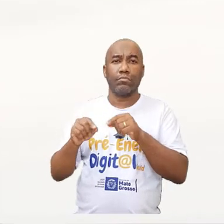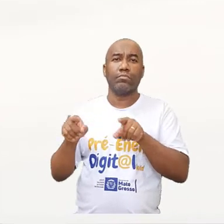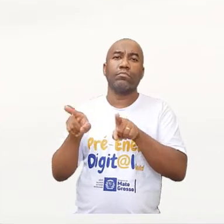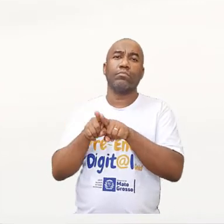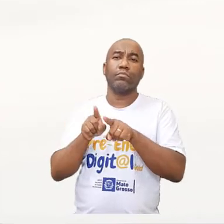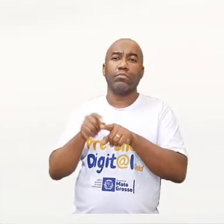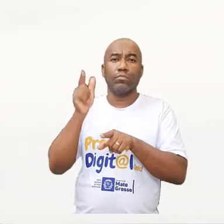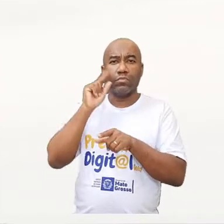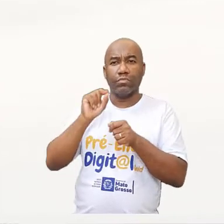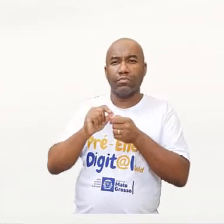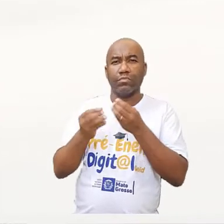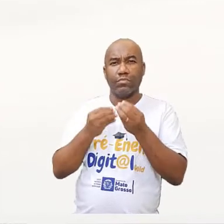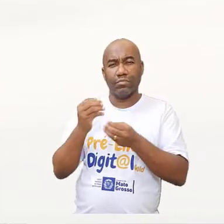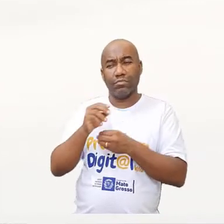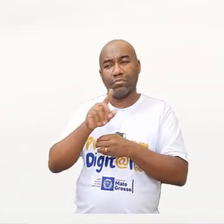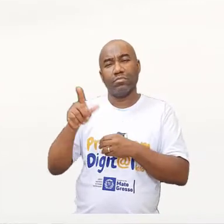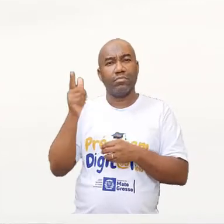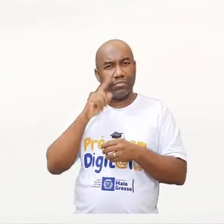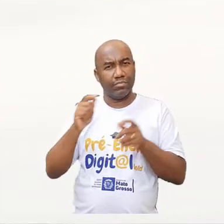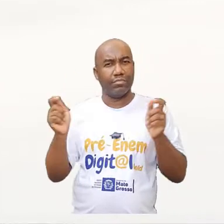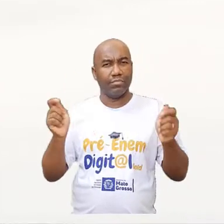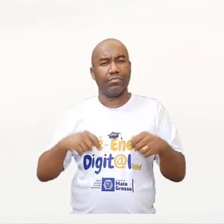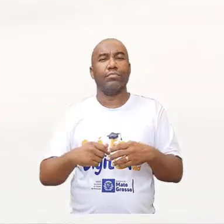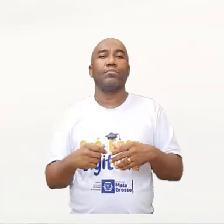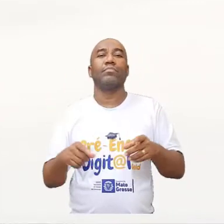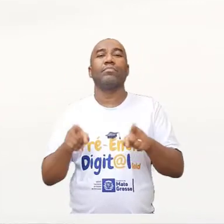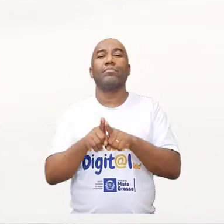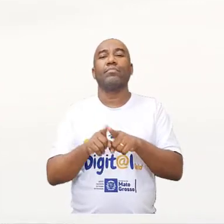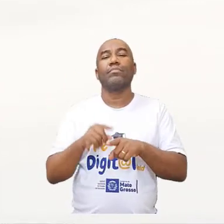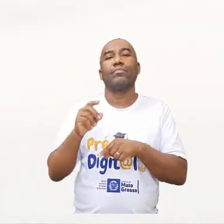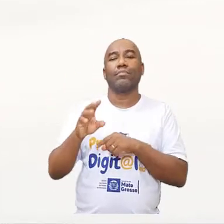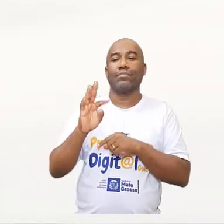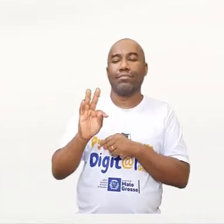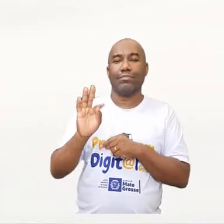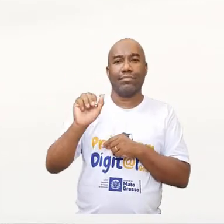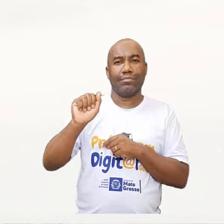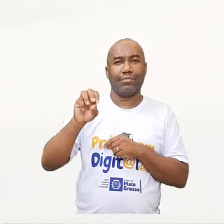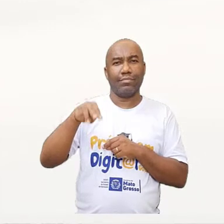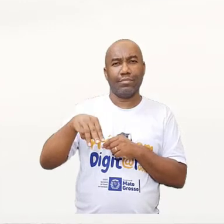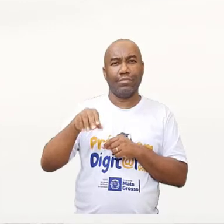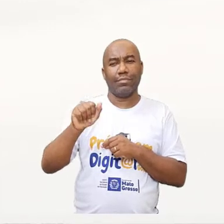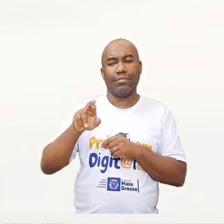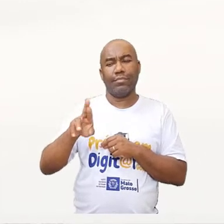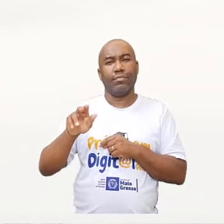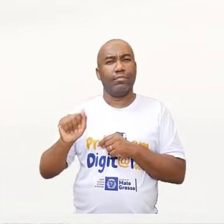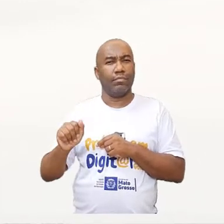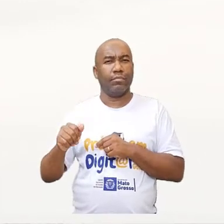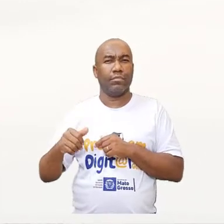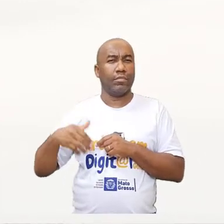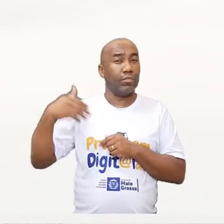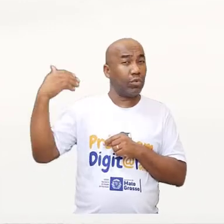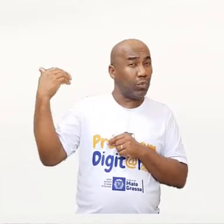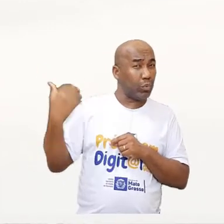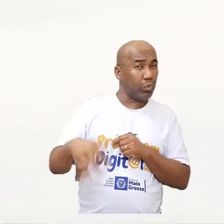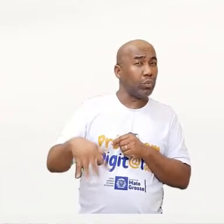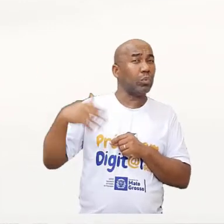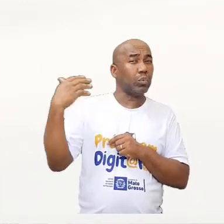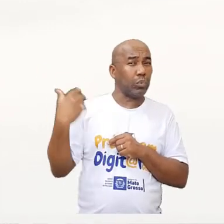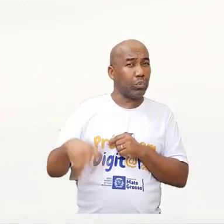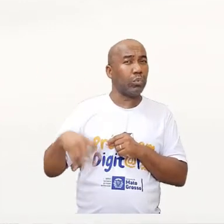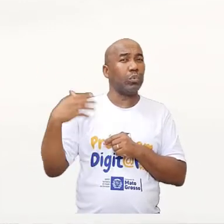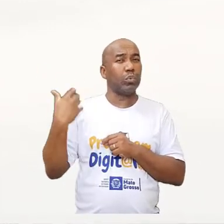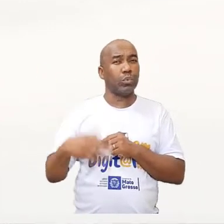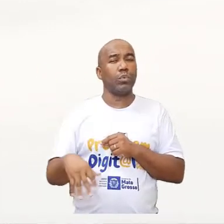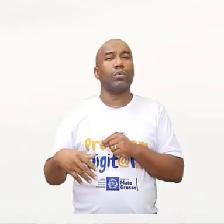sentido do verbo, aí não variam. As tâmaras sempre custam caro. Não dá para dizer que